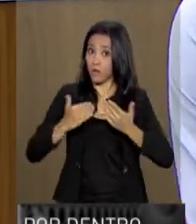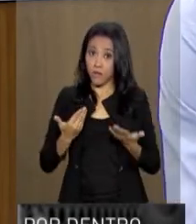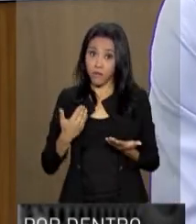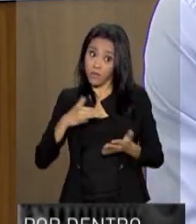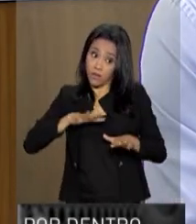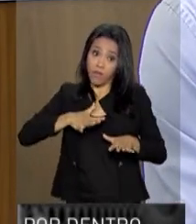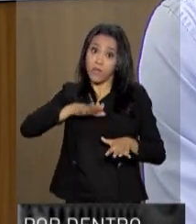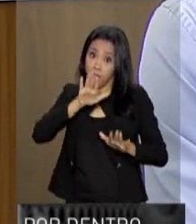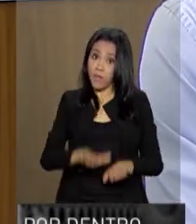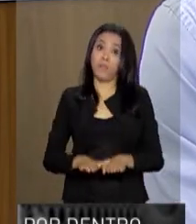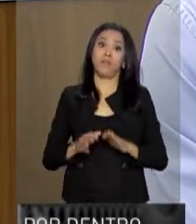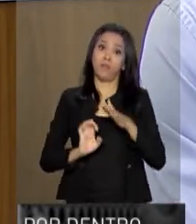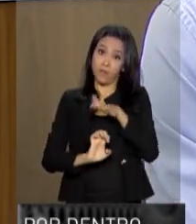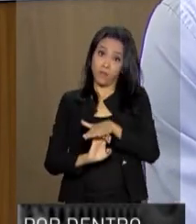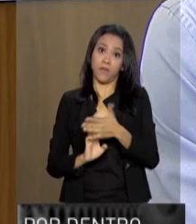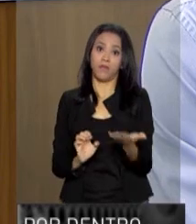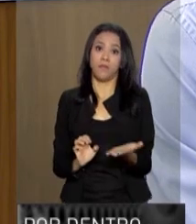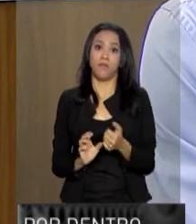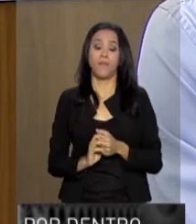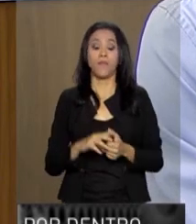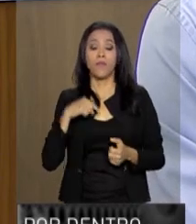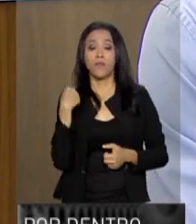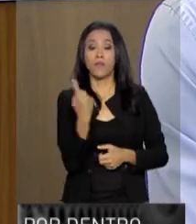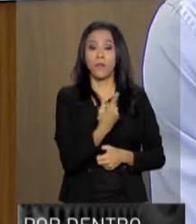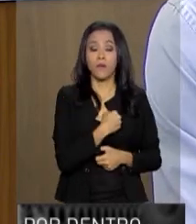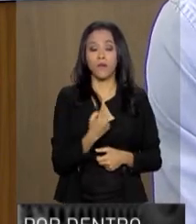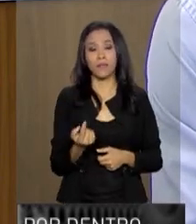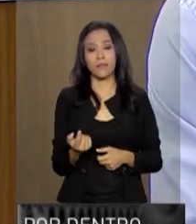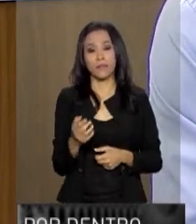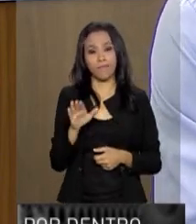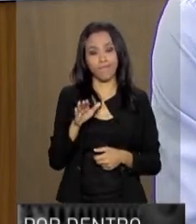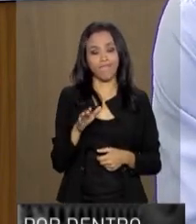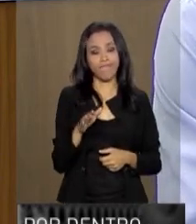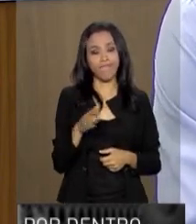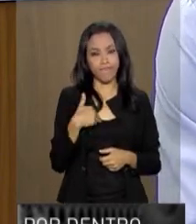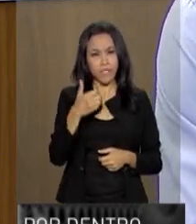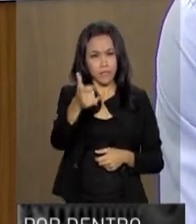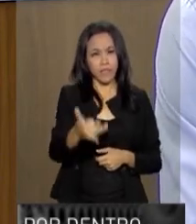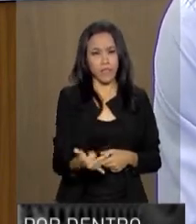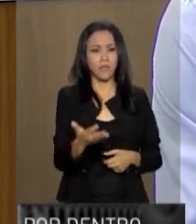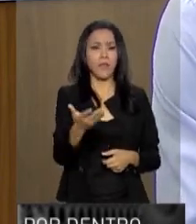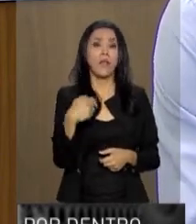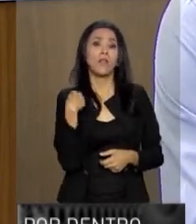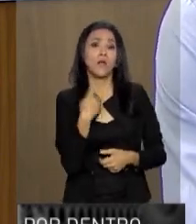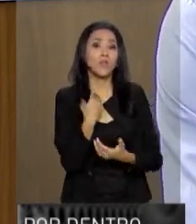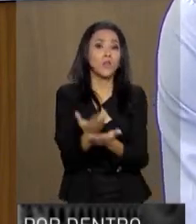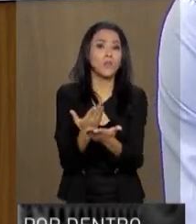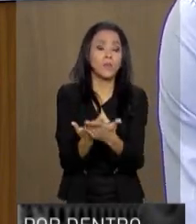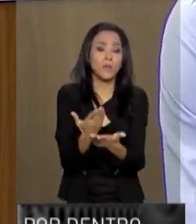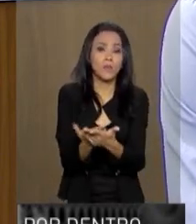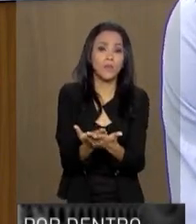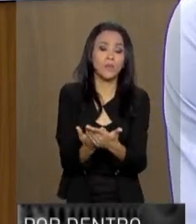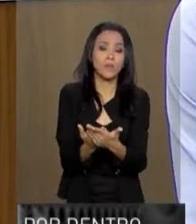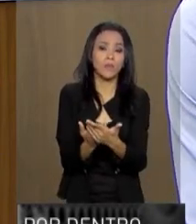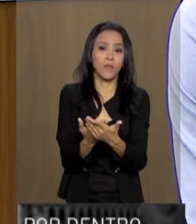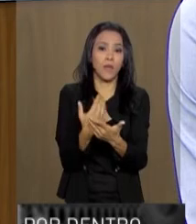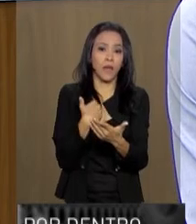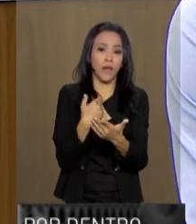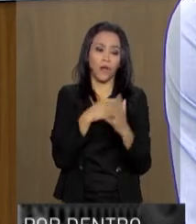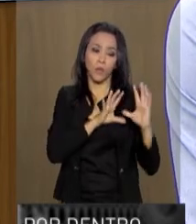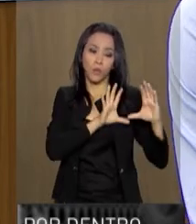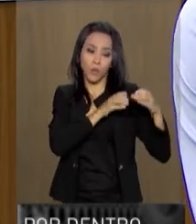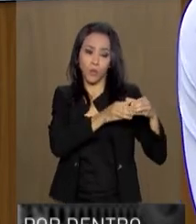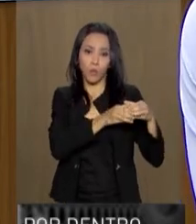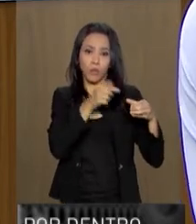empresa nós estamos inclusive rubens é estudando junto com a consultoria técnica